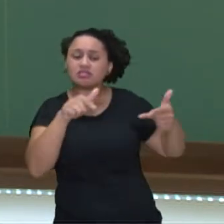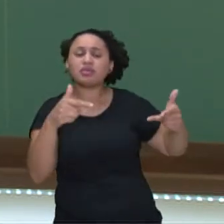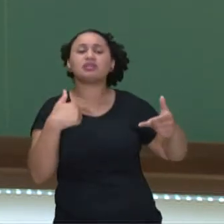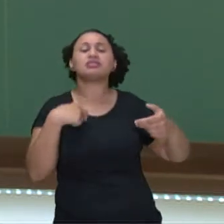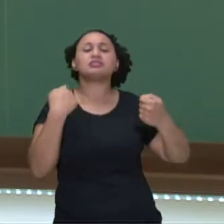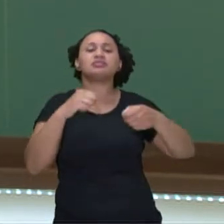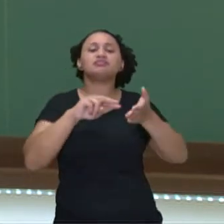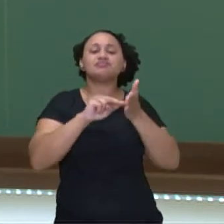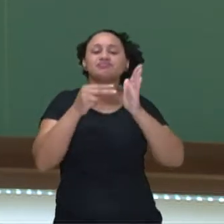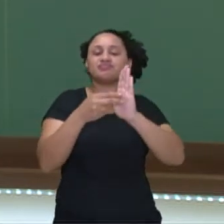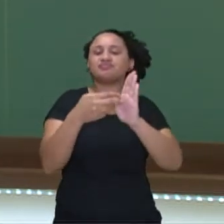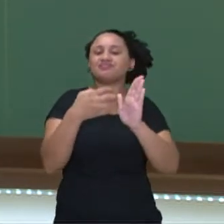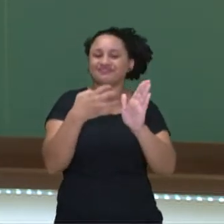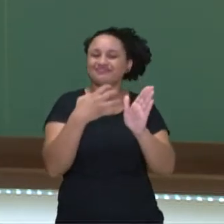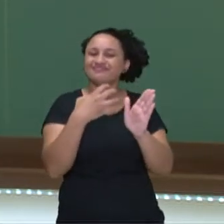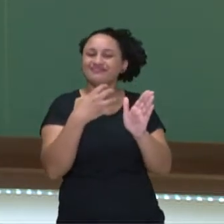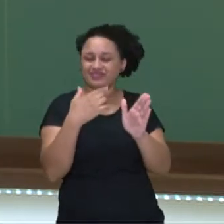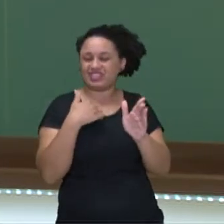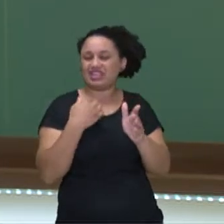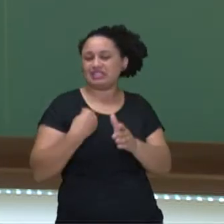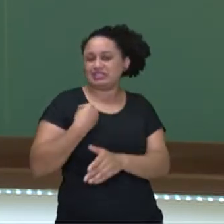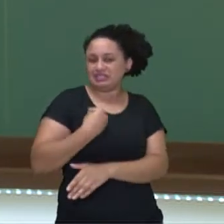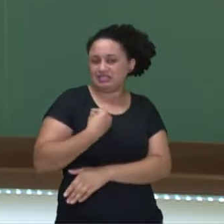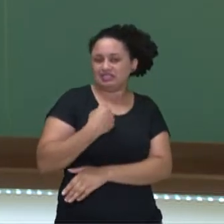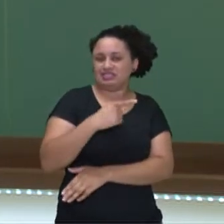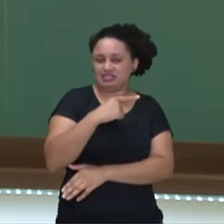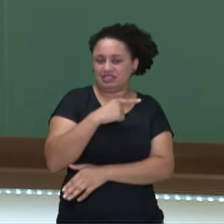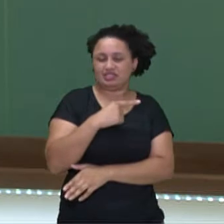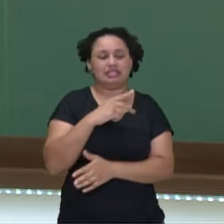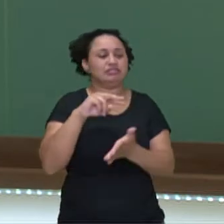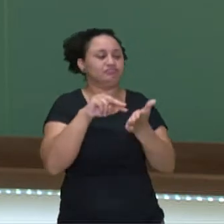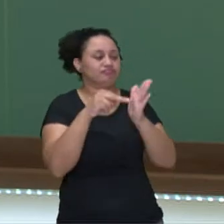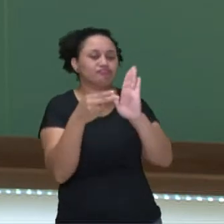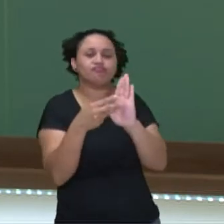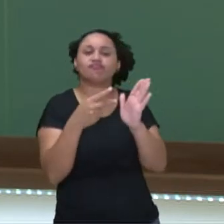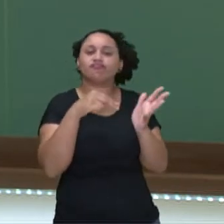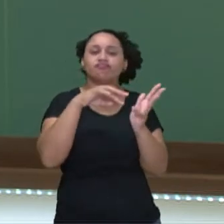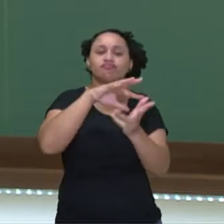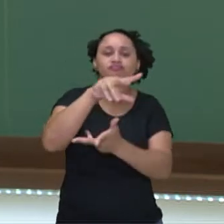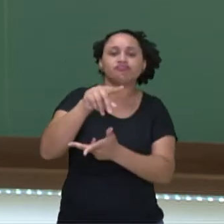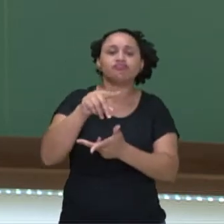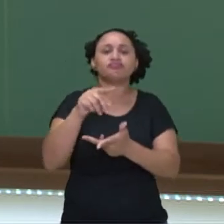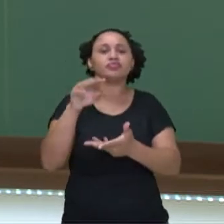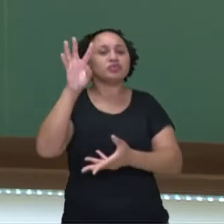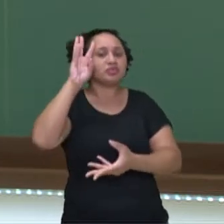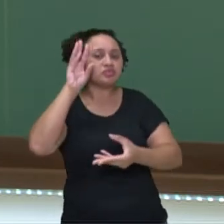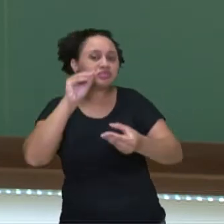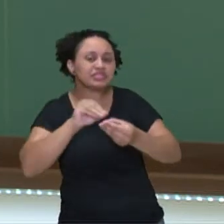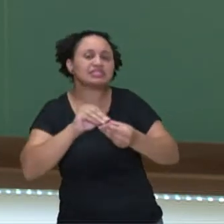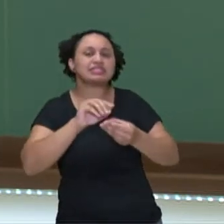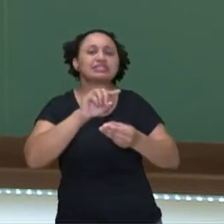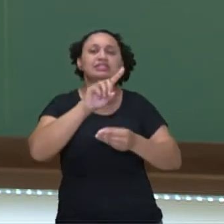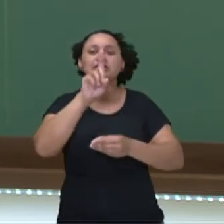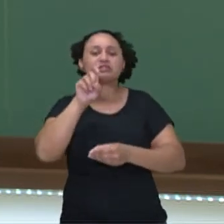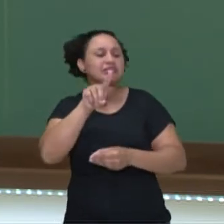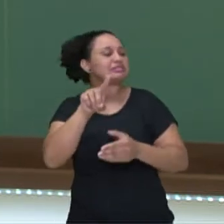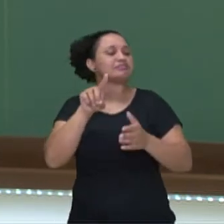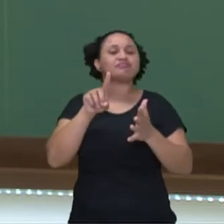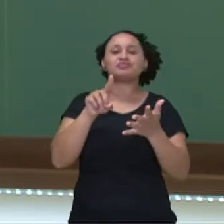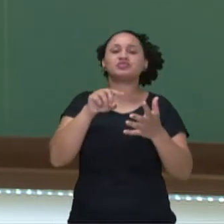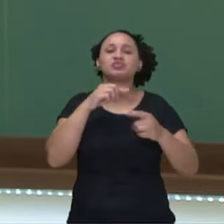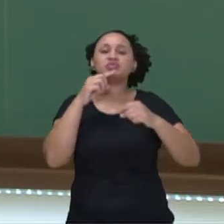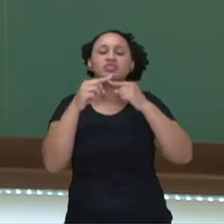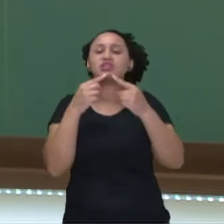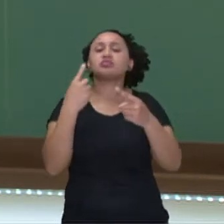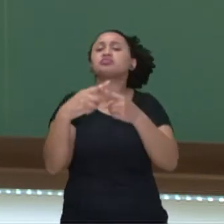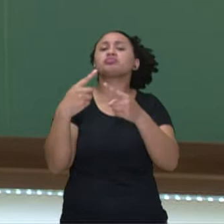a sua existência, dar sentido para o mundo, entender, questionar, explicar o porquê de todas as